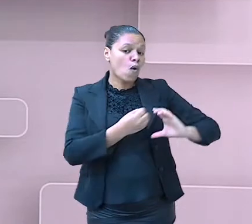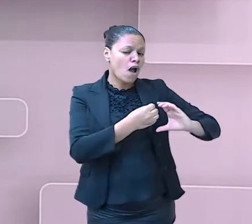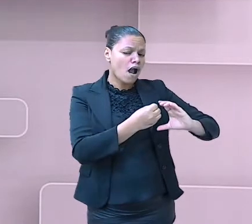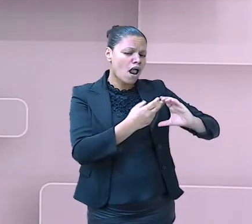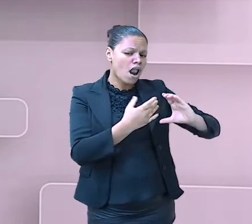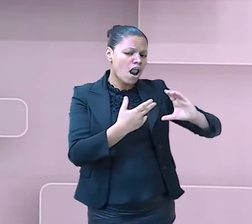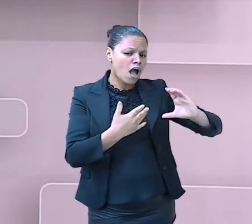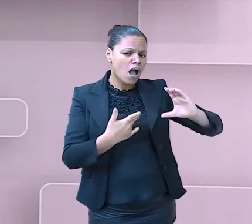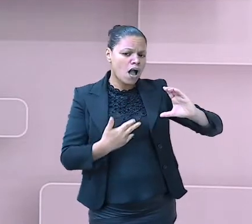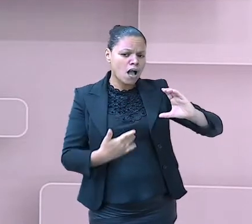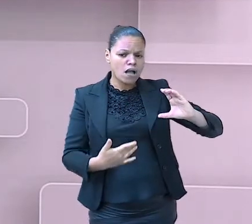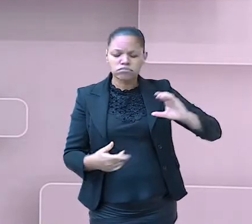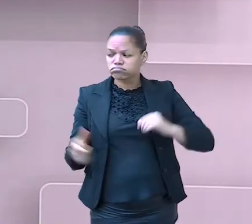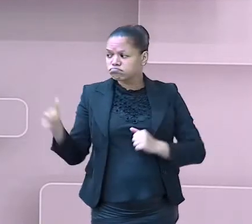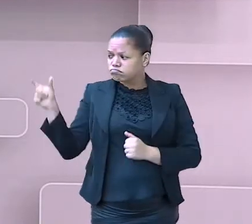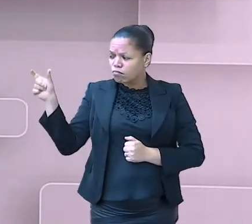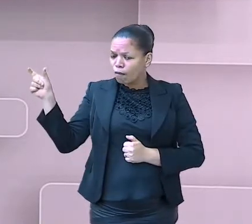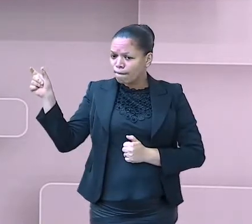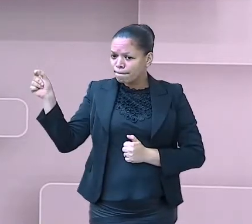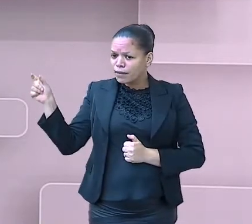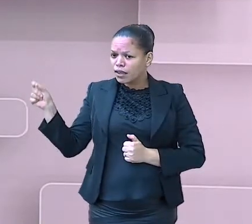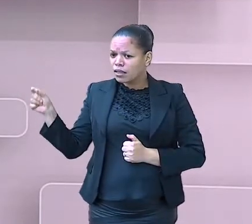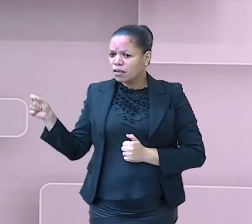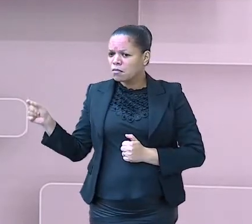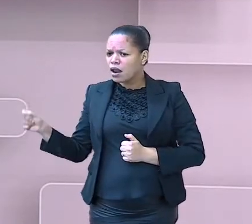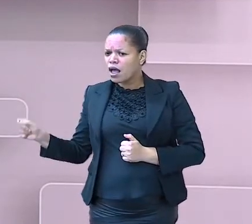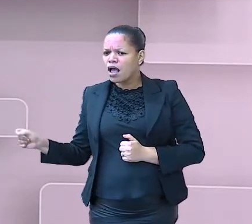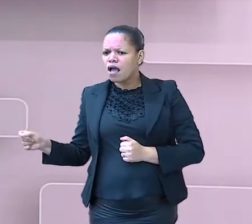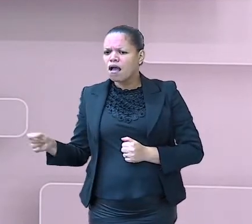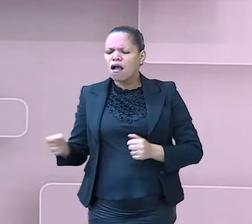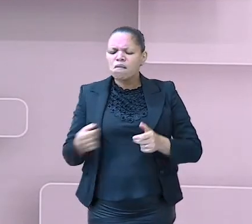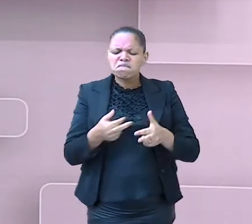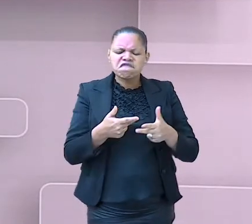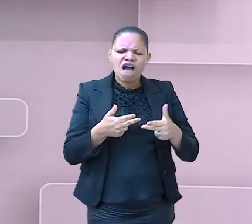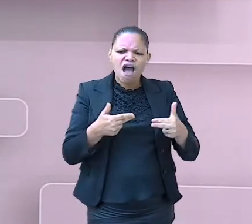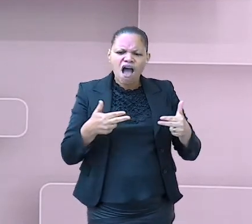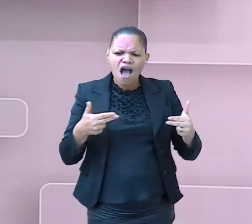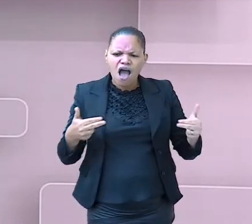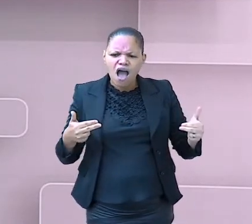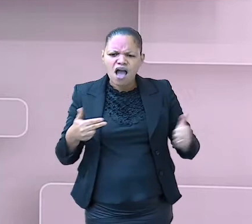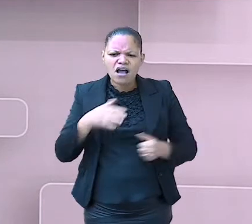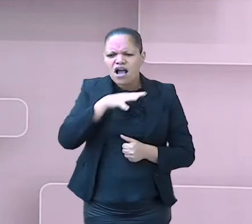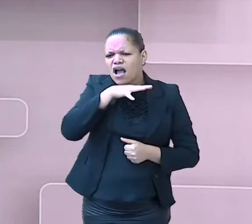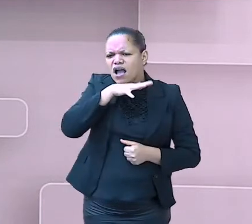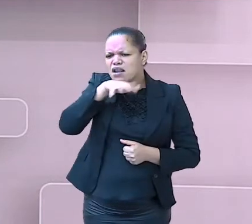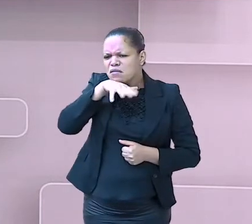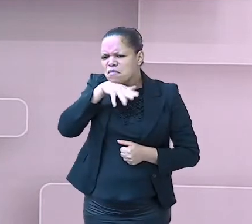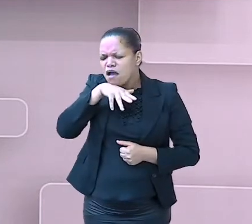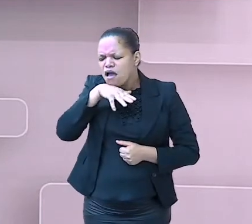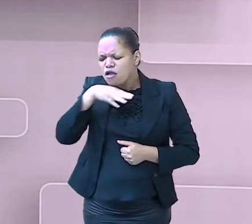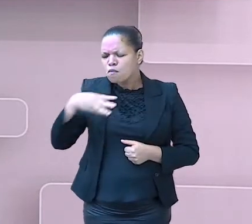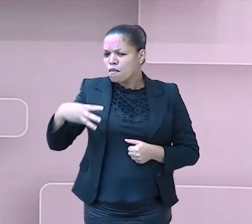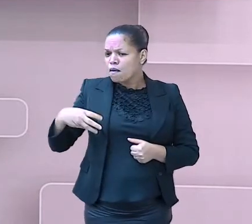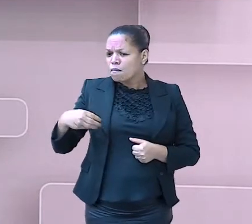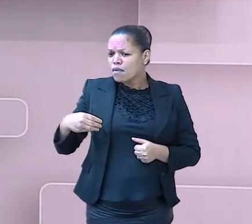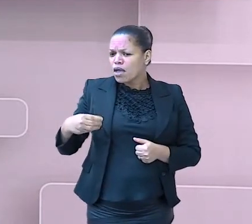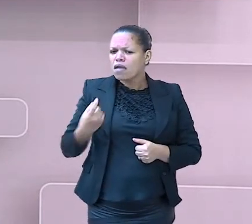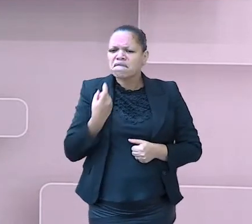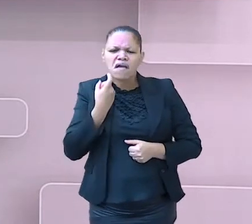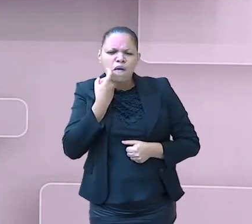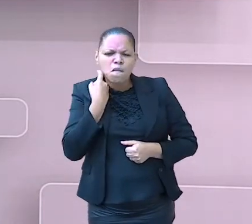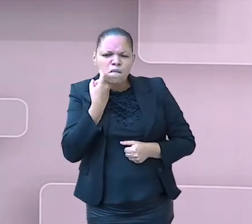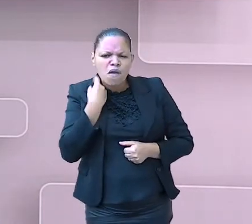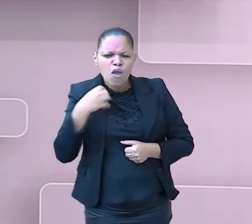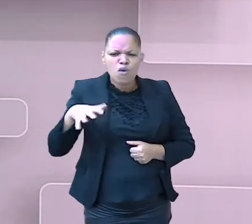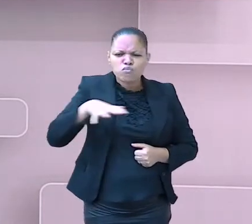vertebrados, mamíferos, peixes, aves, répteis e anfíbios. Então,